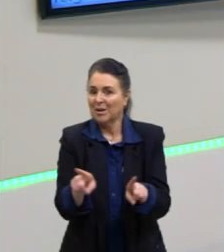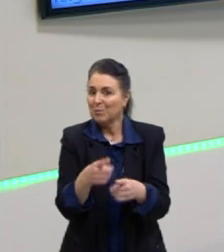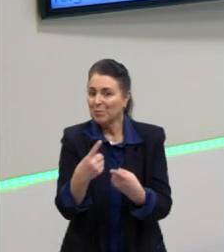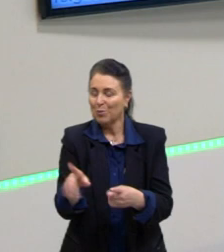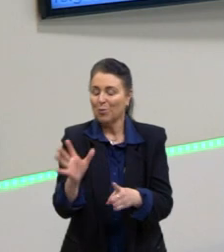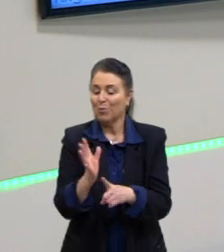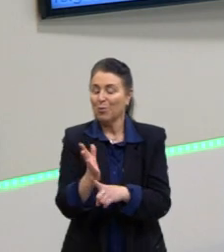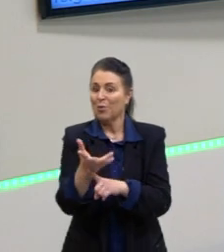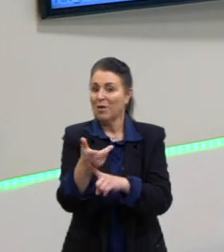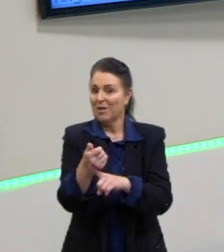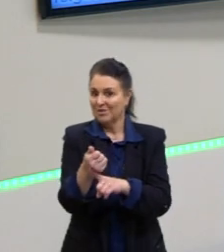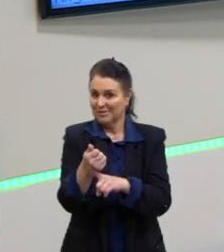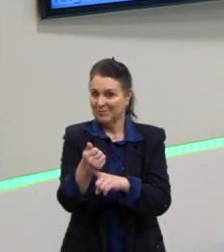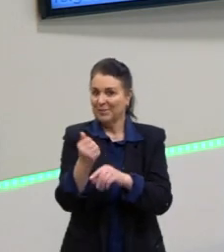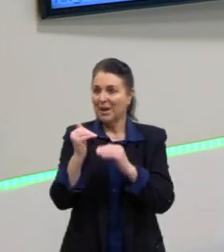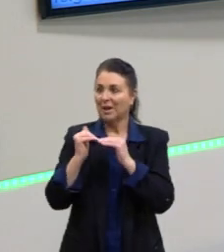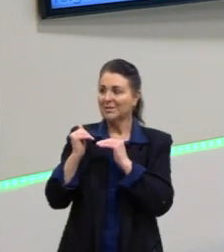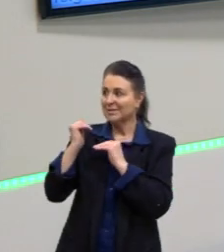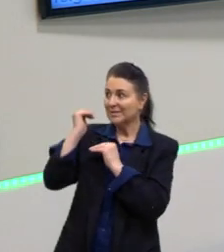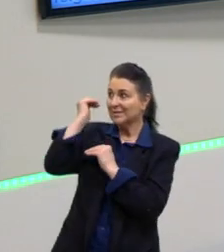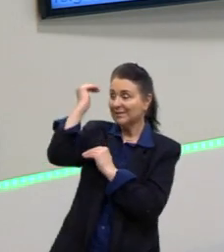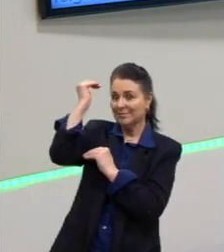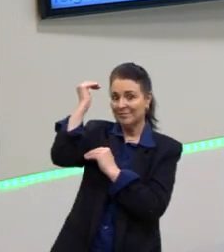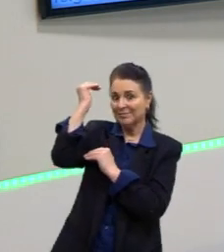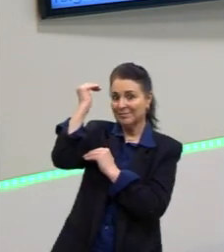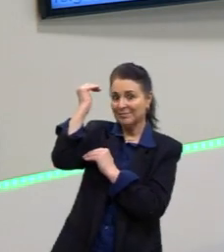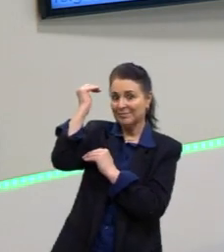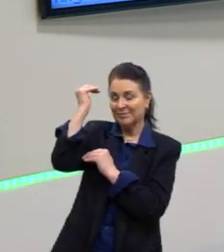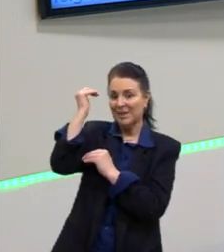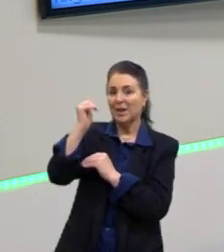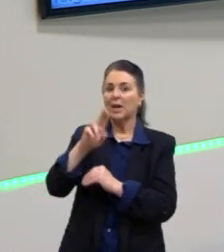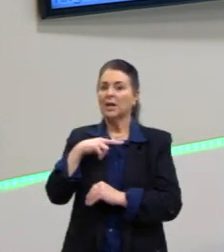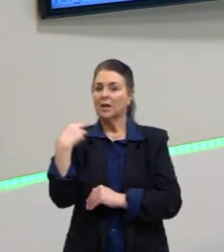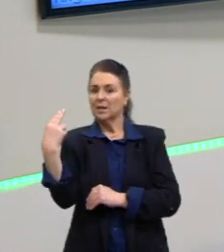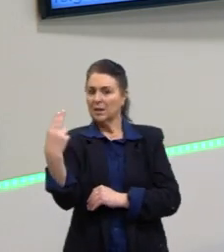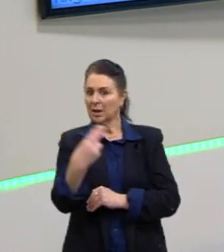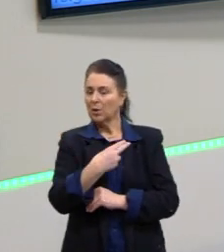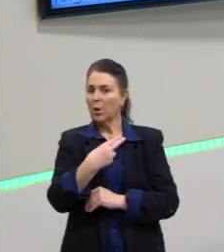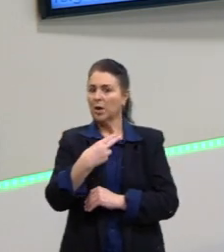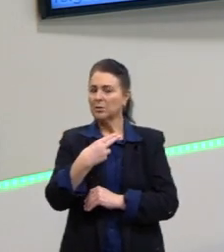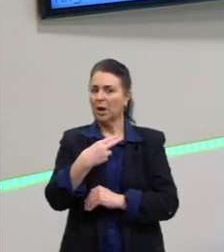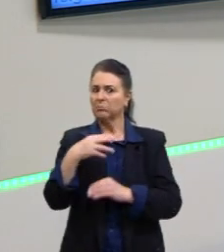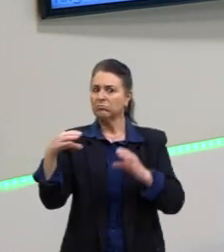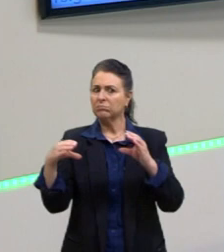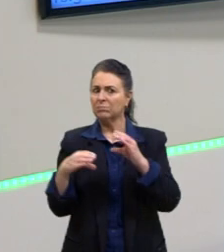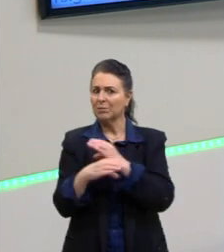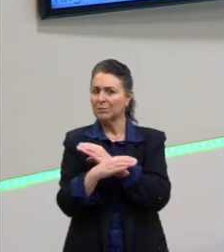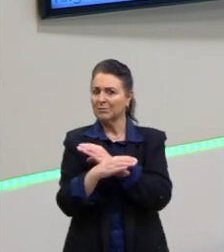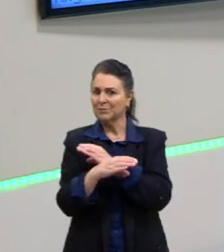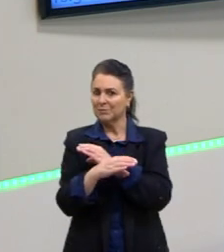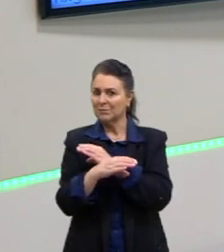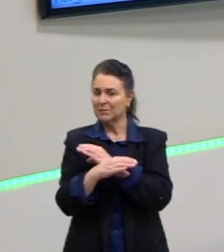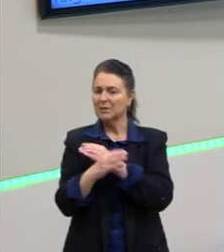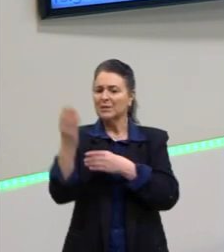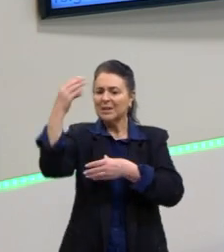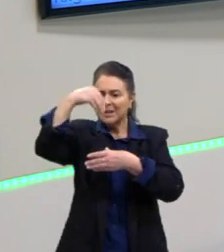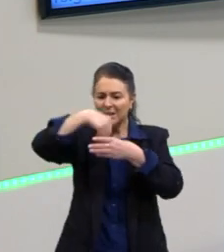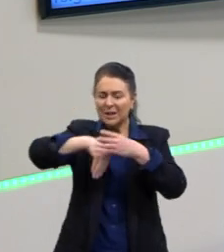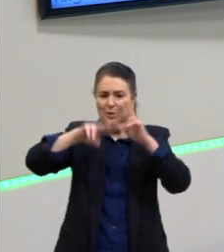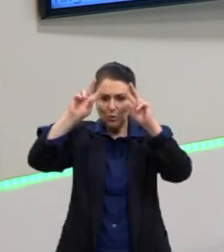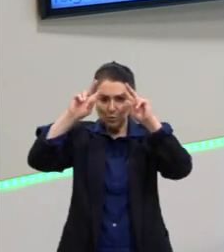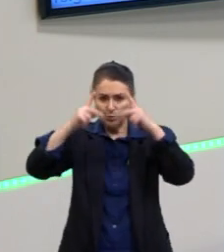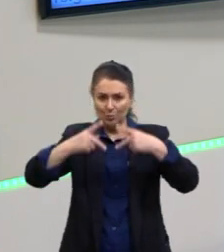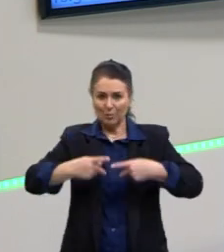nós conseguimos essa transcendência né irmos além da nossa concretude isso também faz parte do ser humano dessa